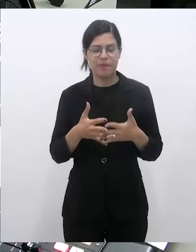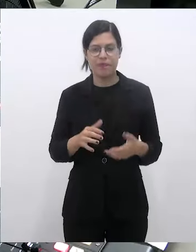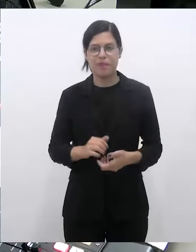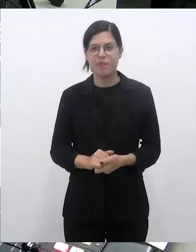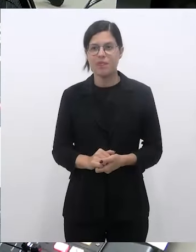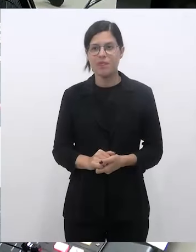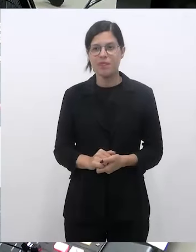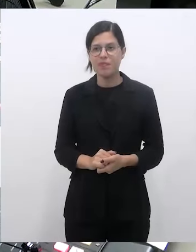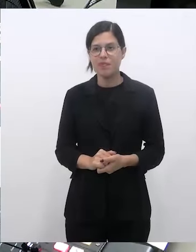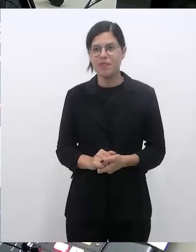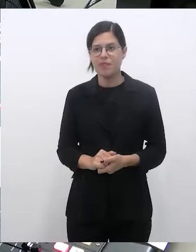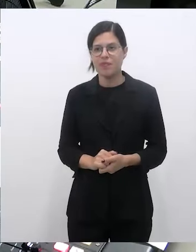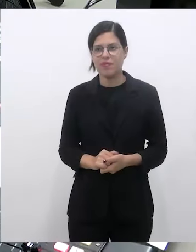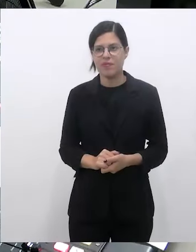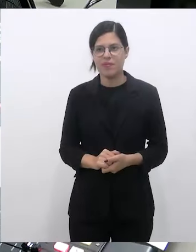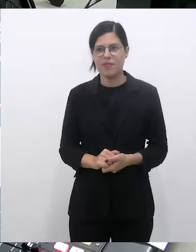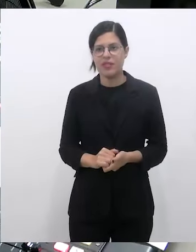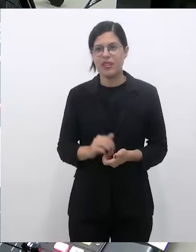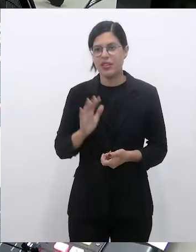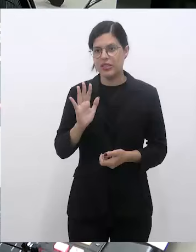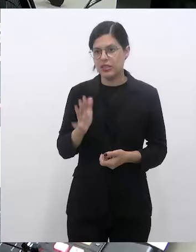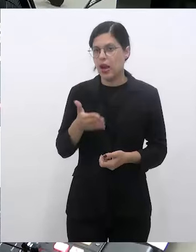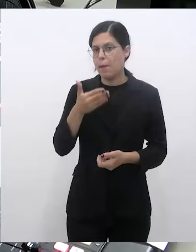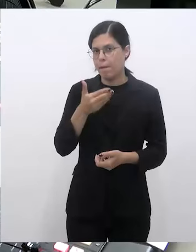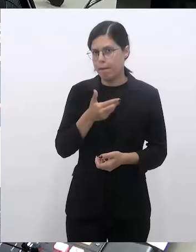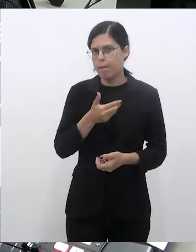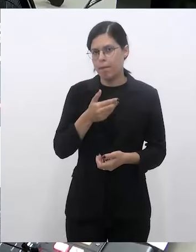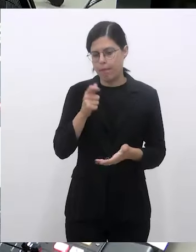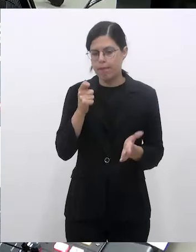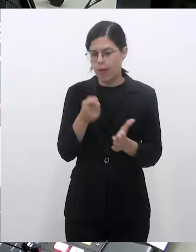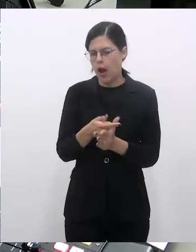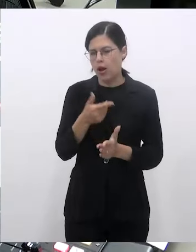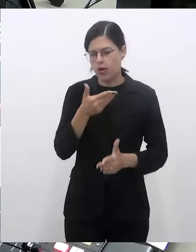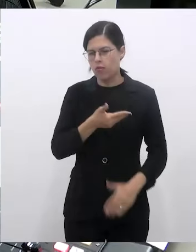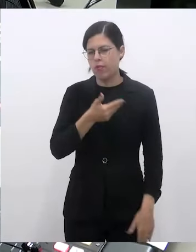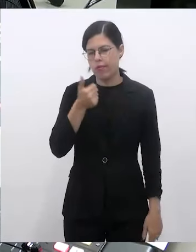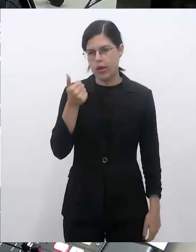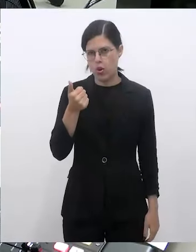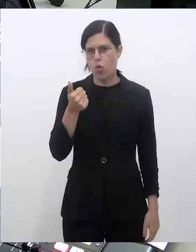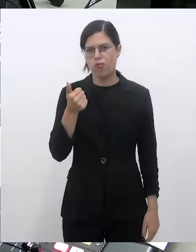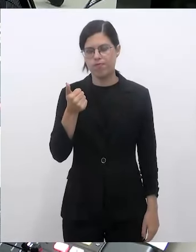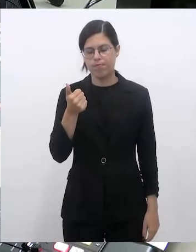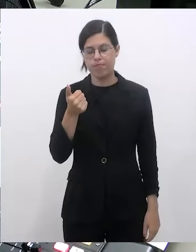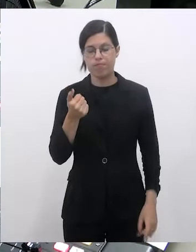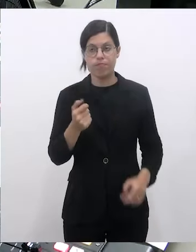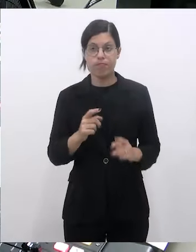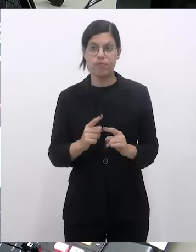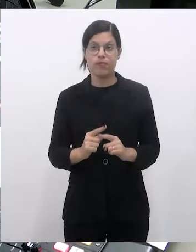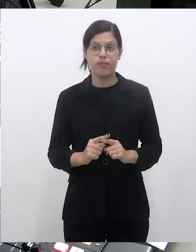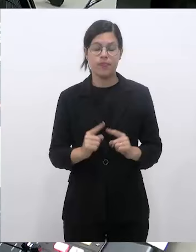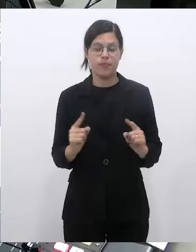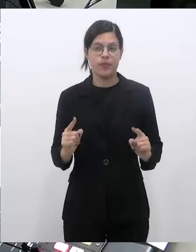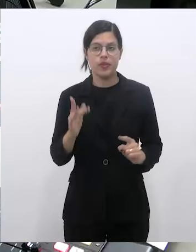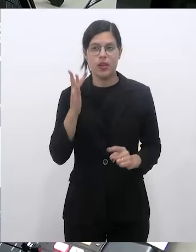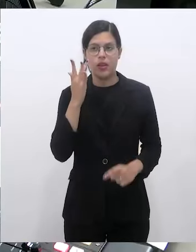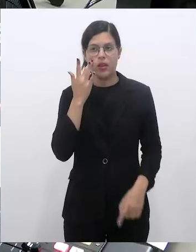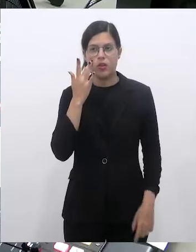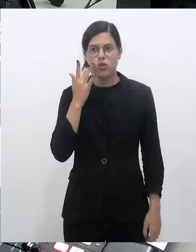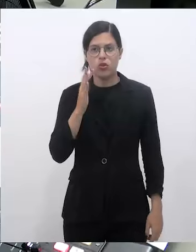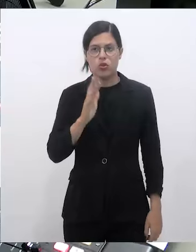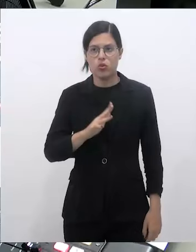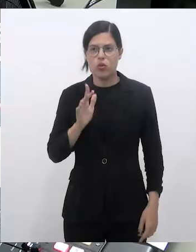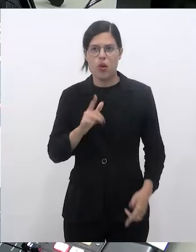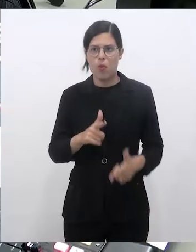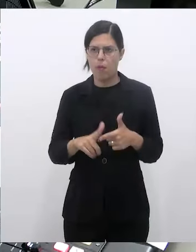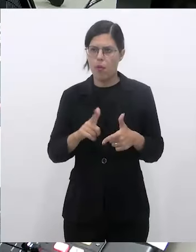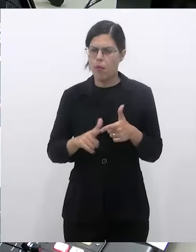polêmico, porque nós já fomos melhor remunerados, né? Bem melhor remunerados. Porém, eu acho